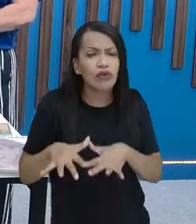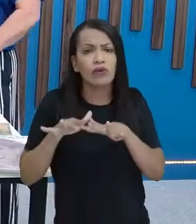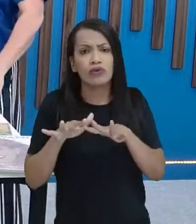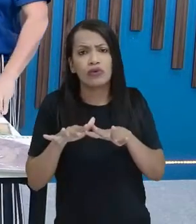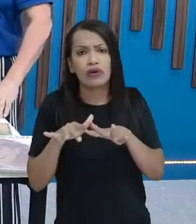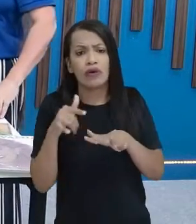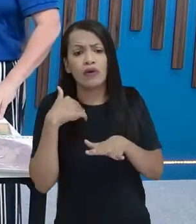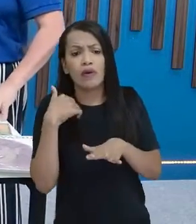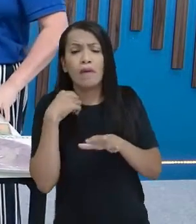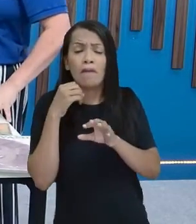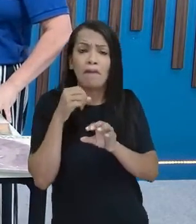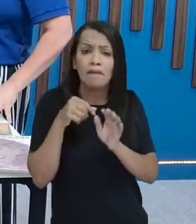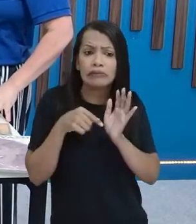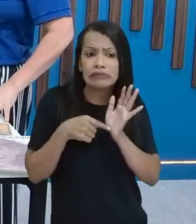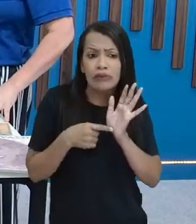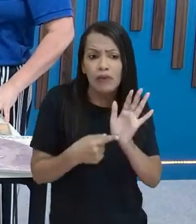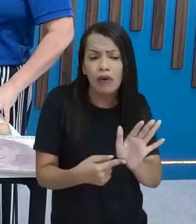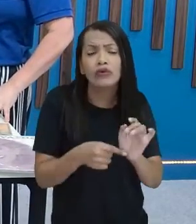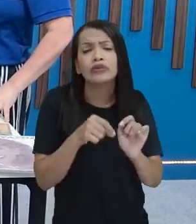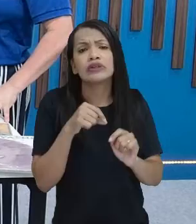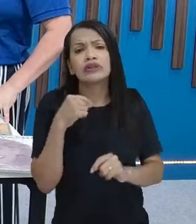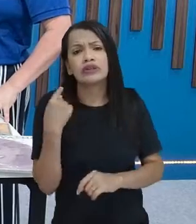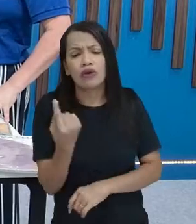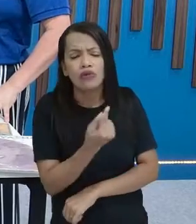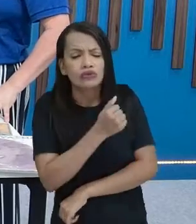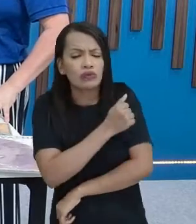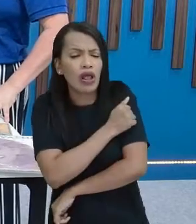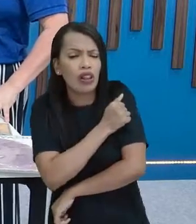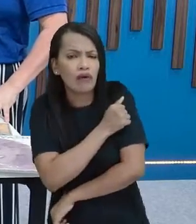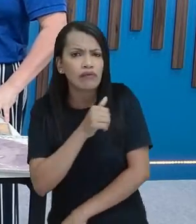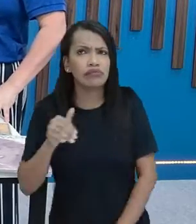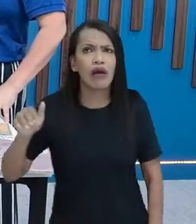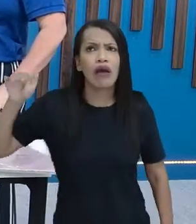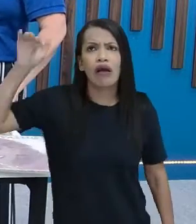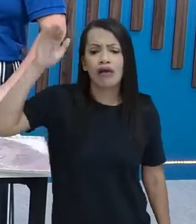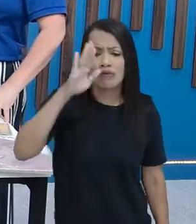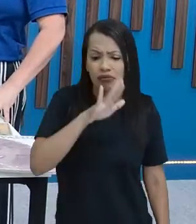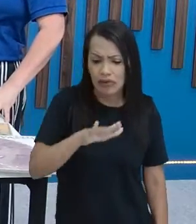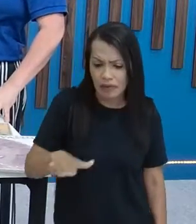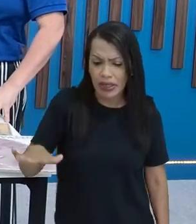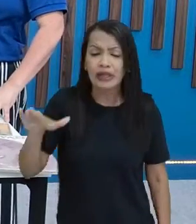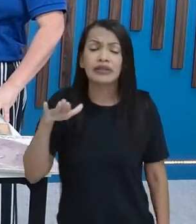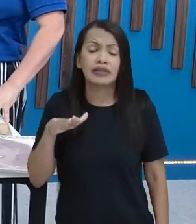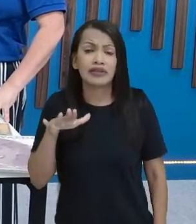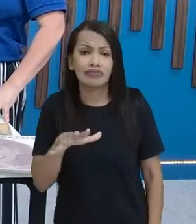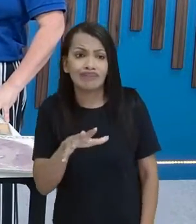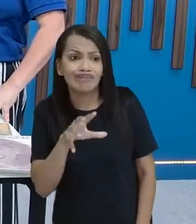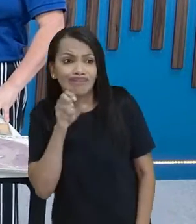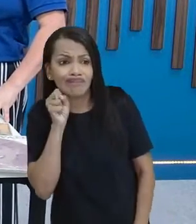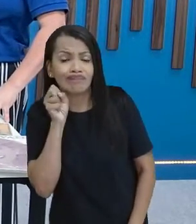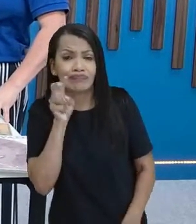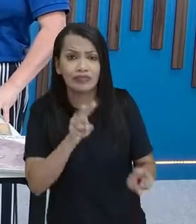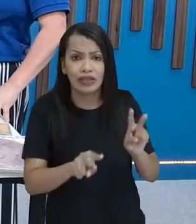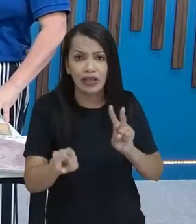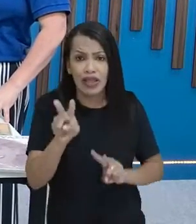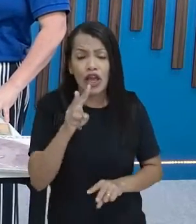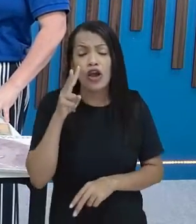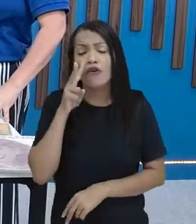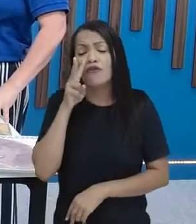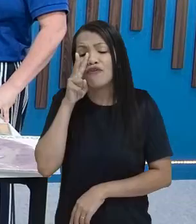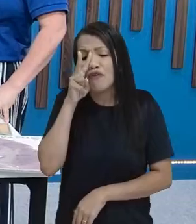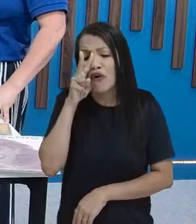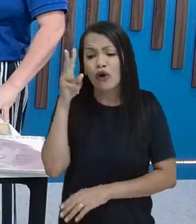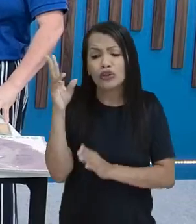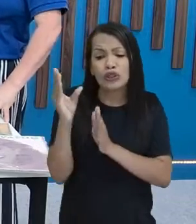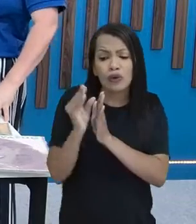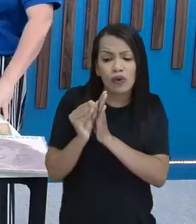gente indique que a nossa criança, o nosso estudante ou o nosso adulto É porque estudante tem música com consuma. forte conteúdo sexual, por exemplo, né?